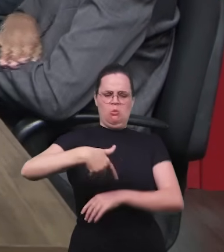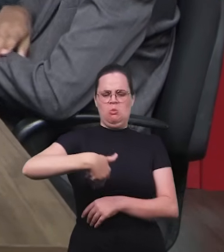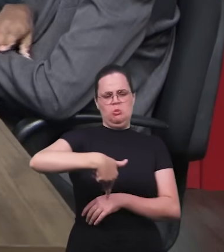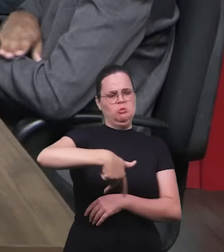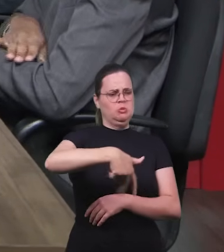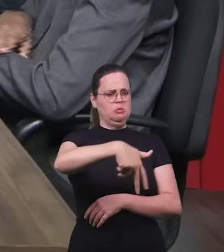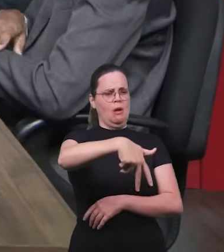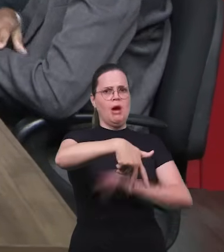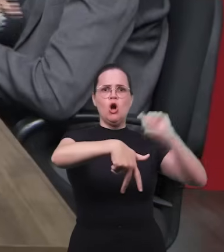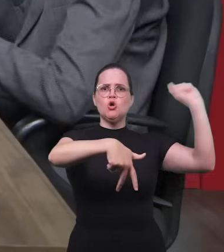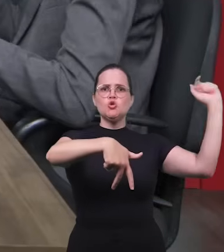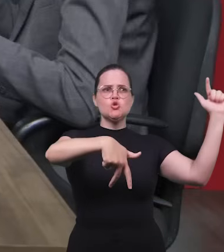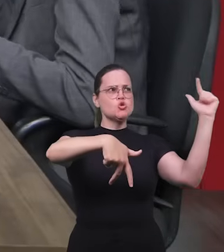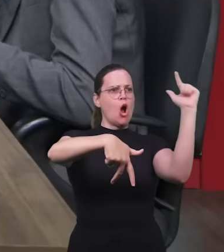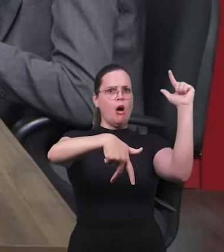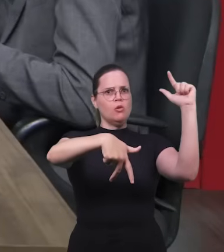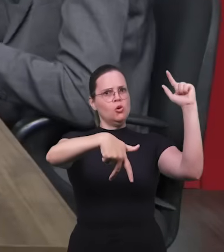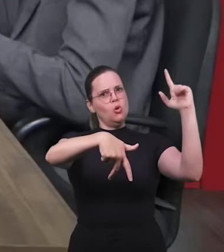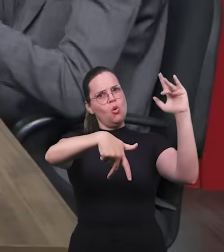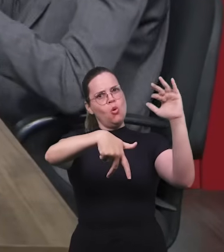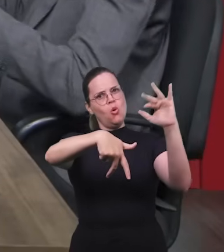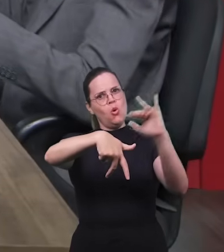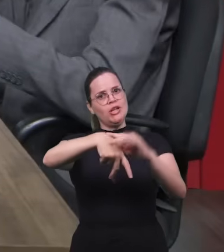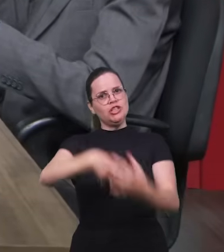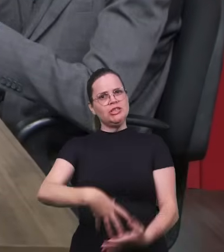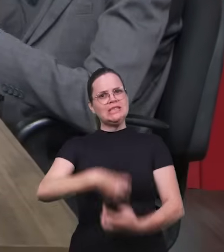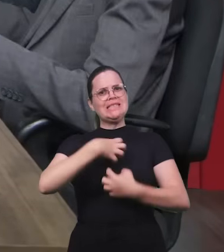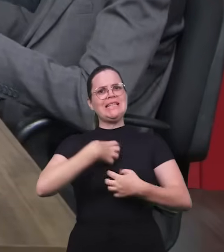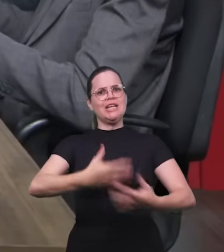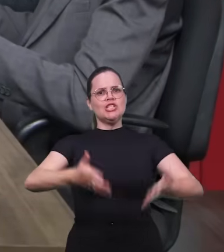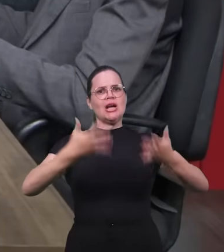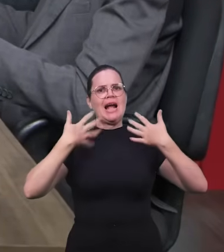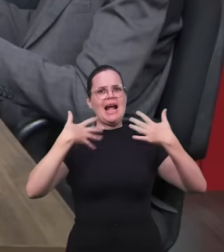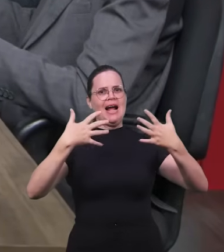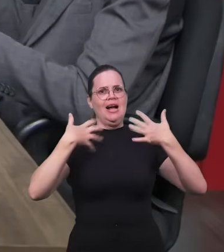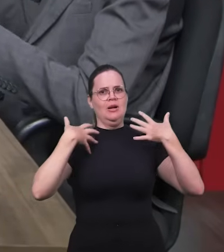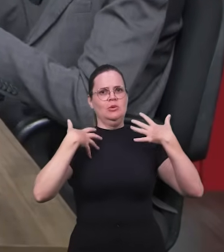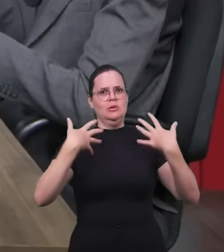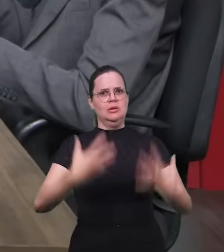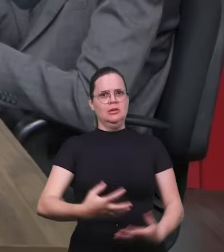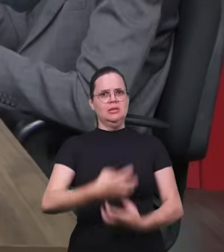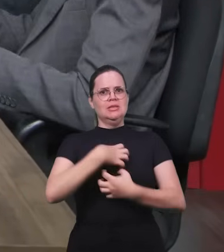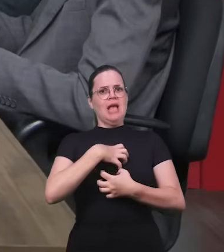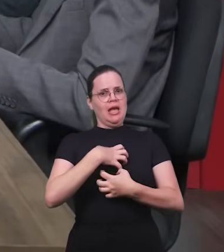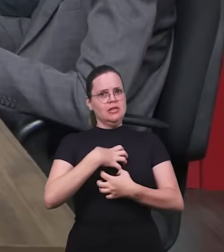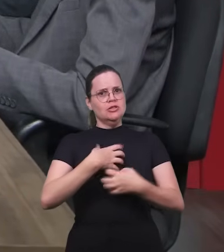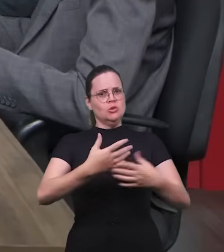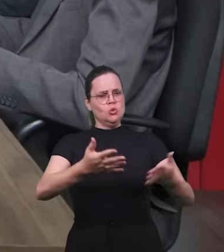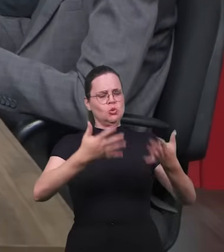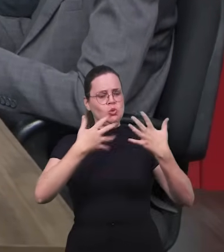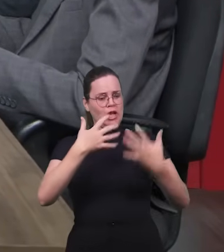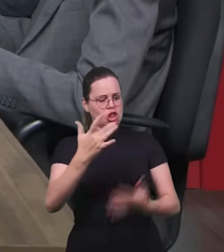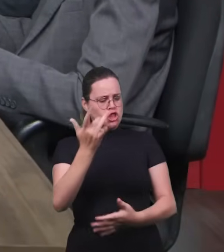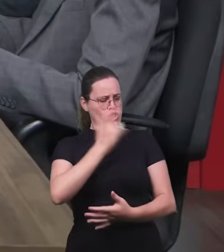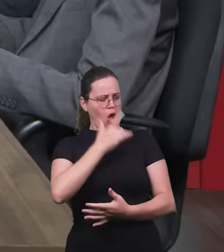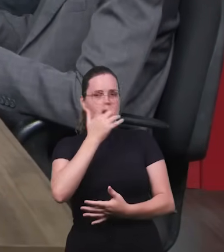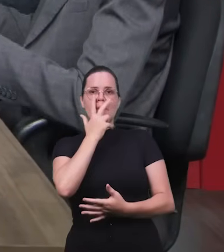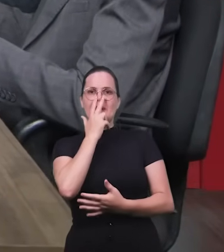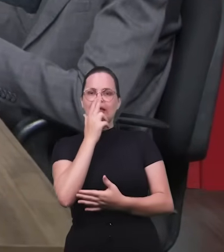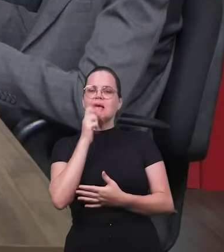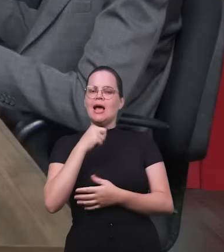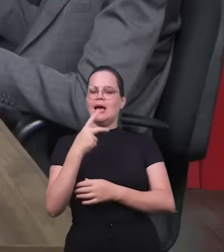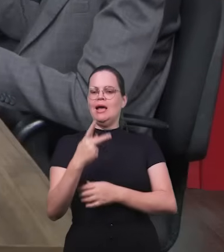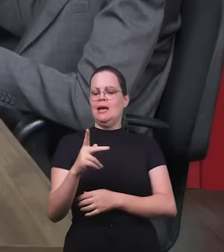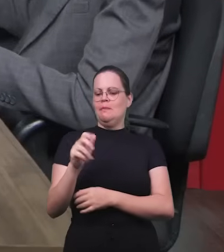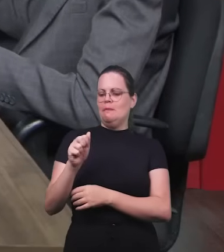que está aquecendo, né, o nosso corpo, aquele calor. Então, ali é essa característica da partícula da luz. Mas, ao